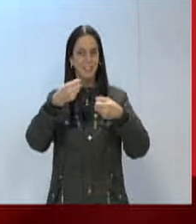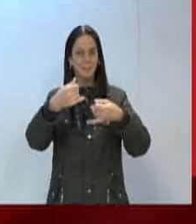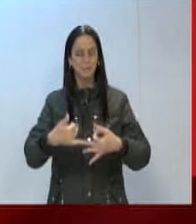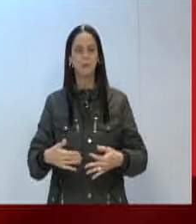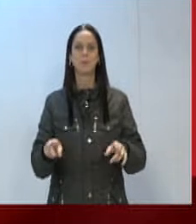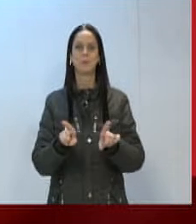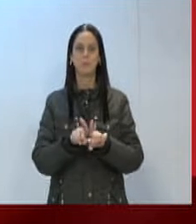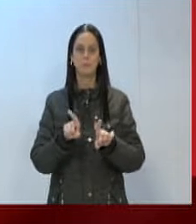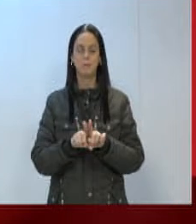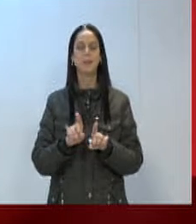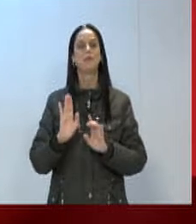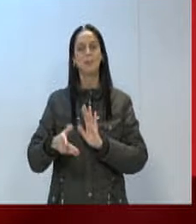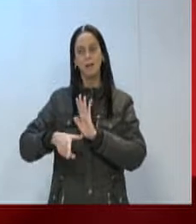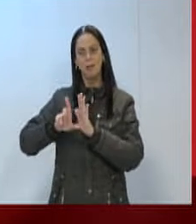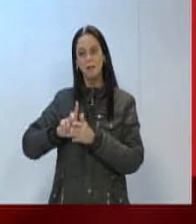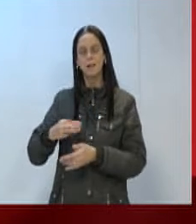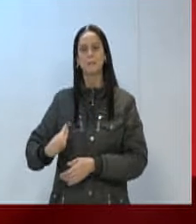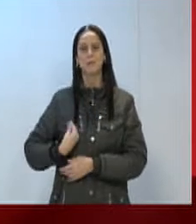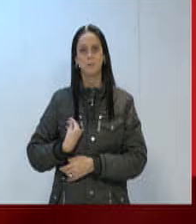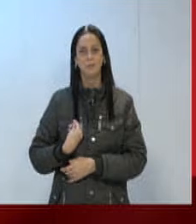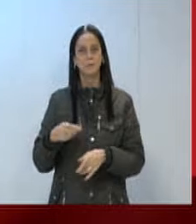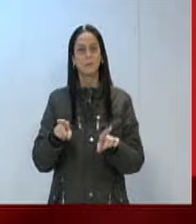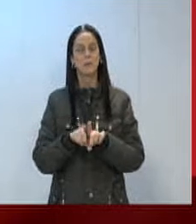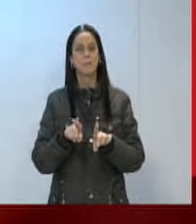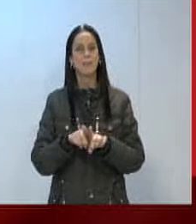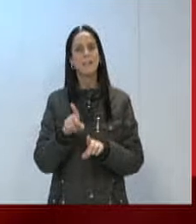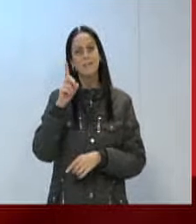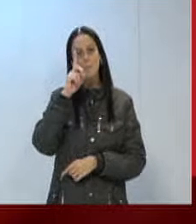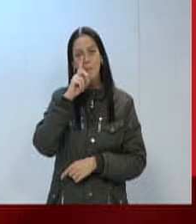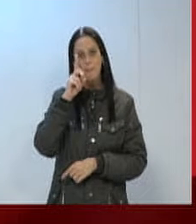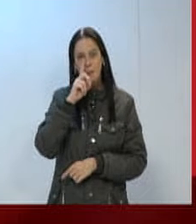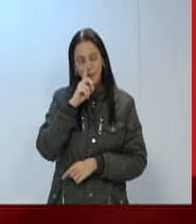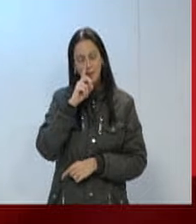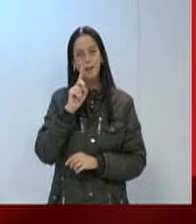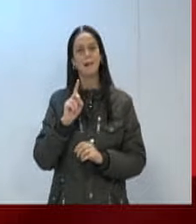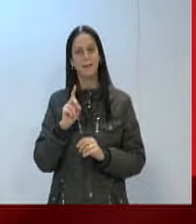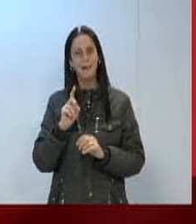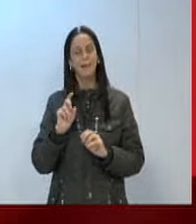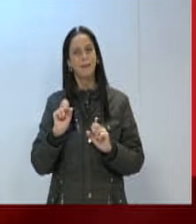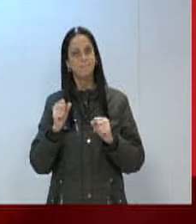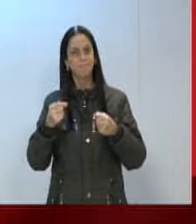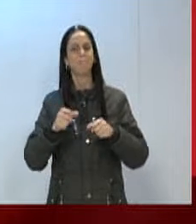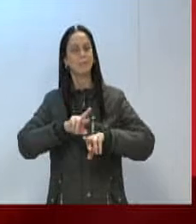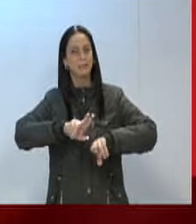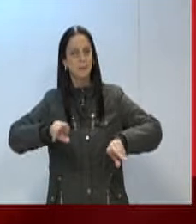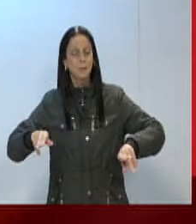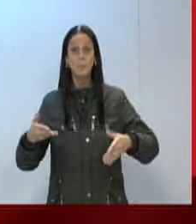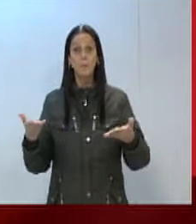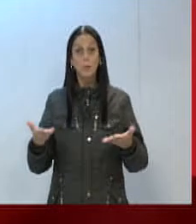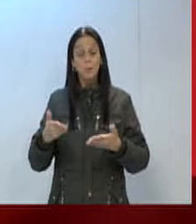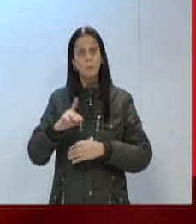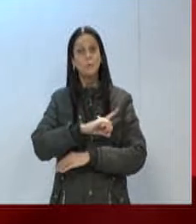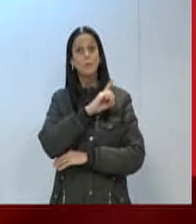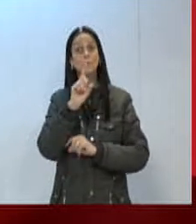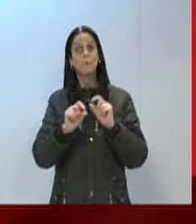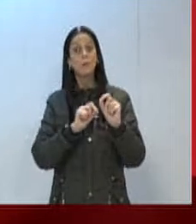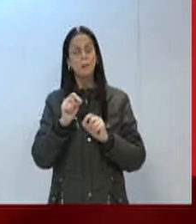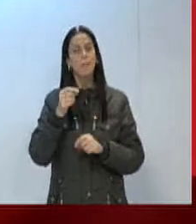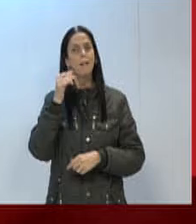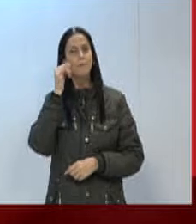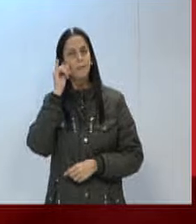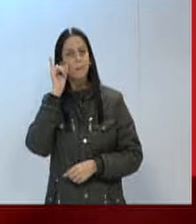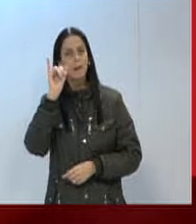como nós já tivemos a presença das mães pela diversidade é o dia do combate e a homofobia